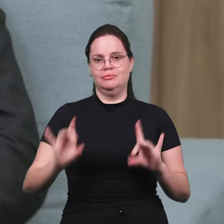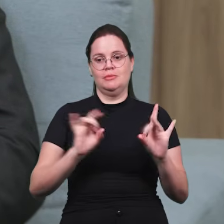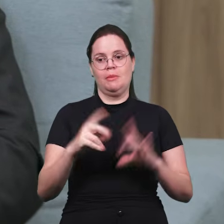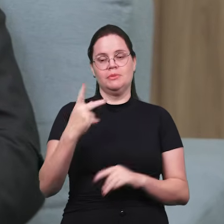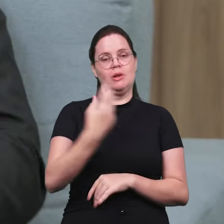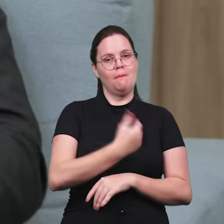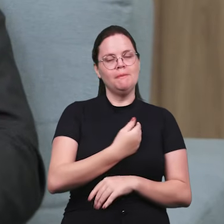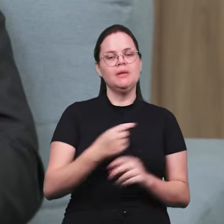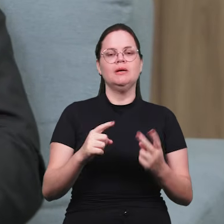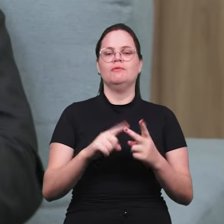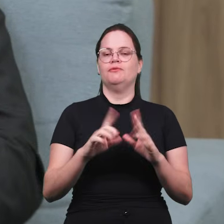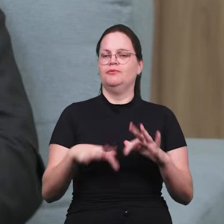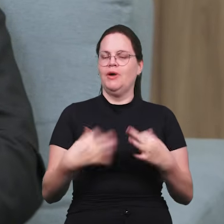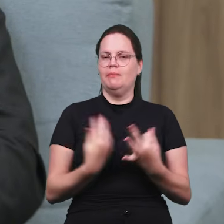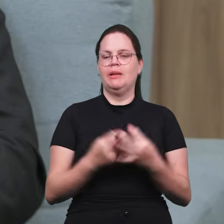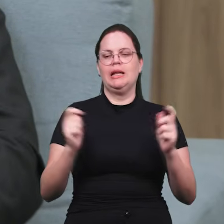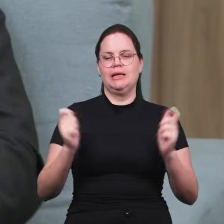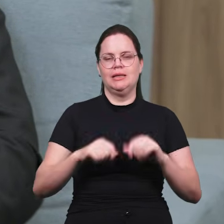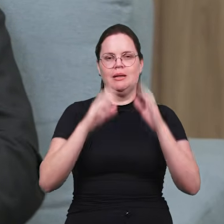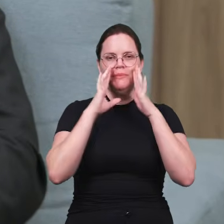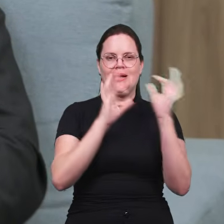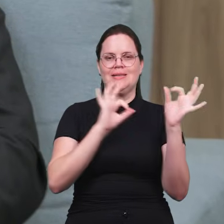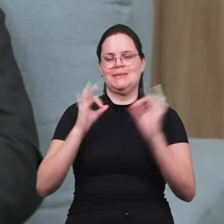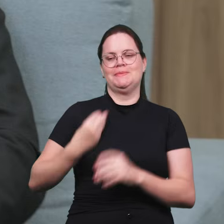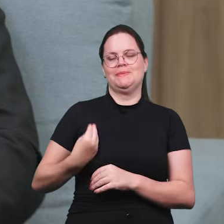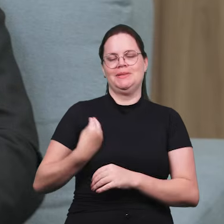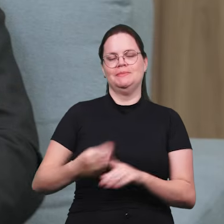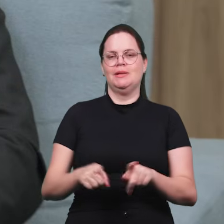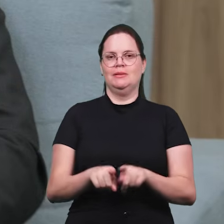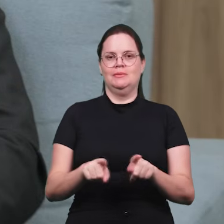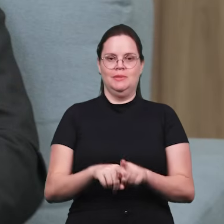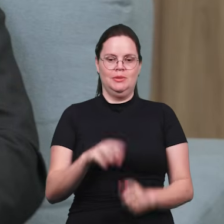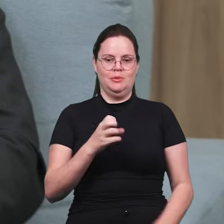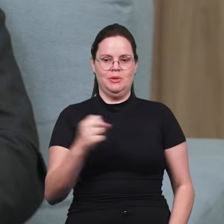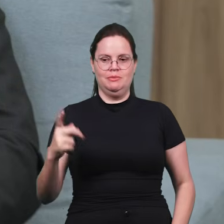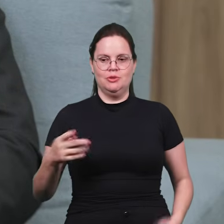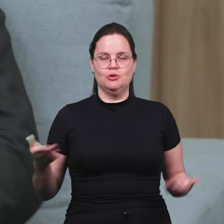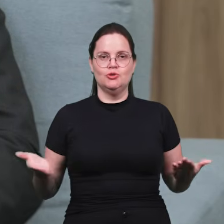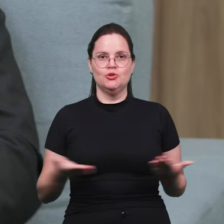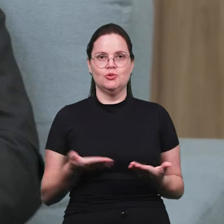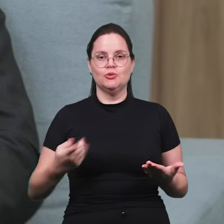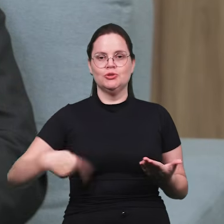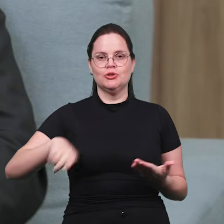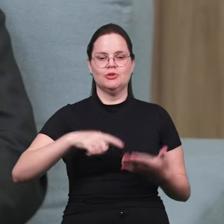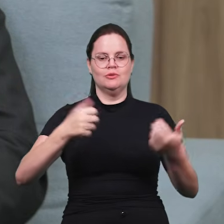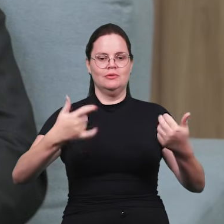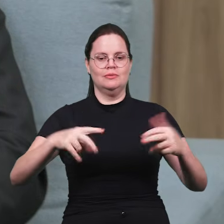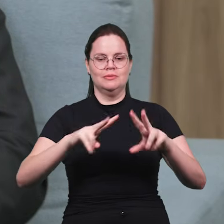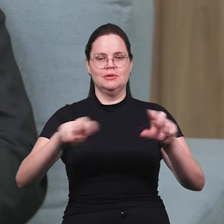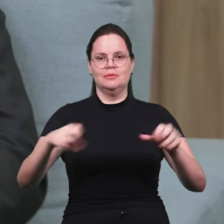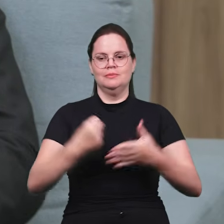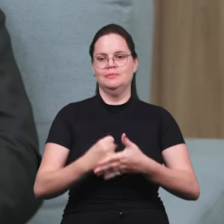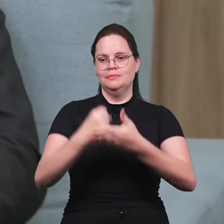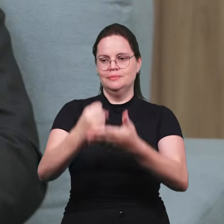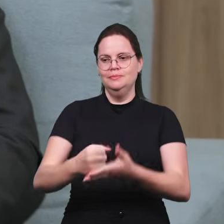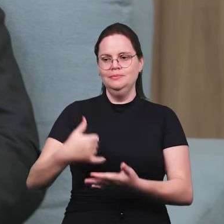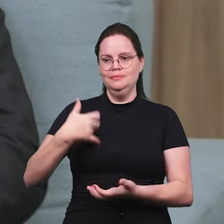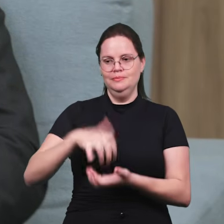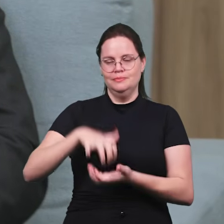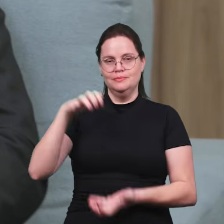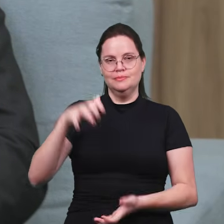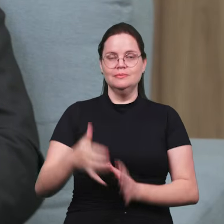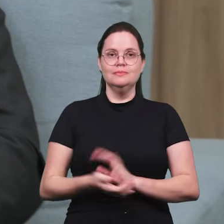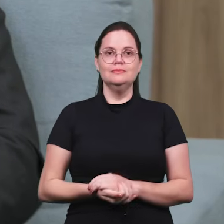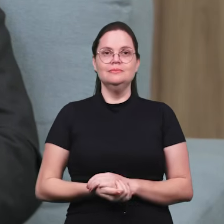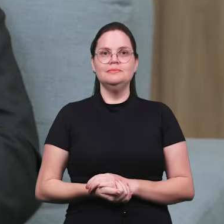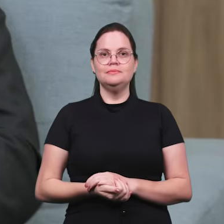pode também participar e assistir aqui o episódio que falaremos hoje sobre assistência aos idosos,